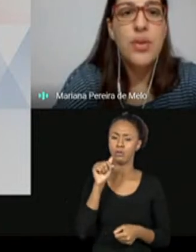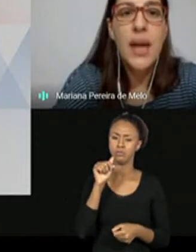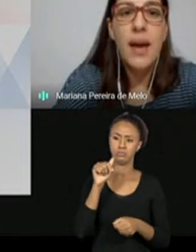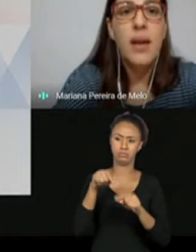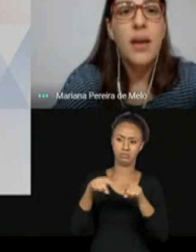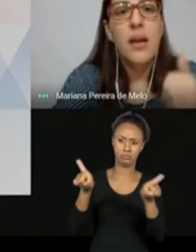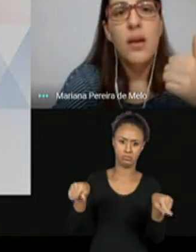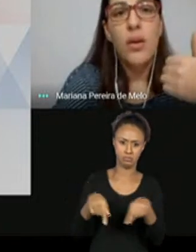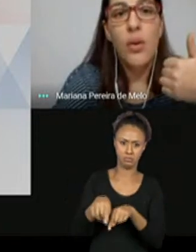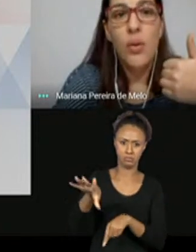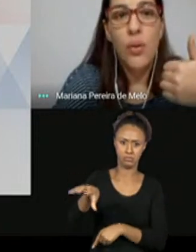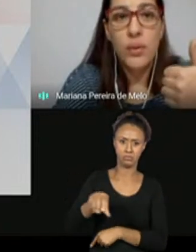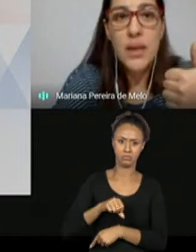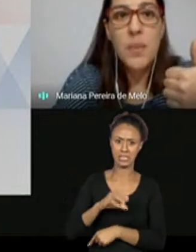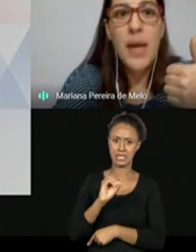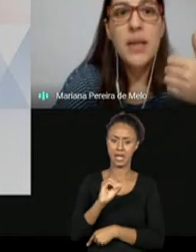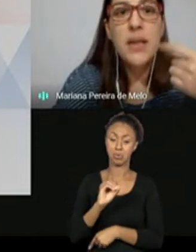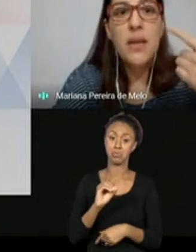de eu tirar